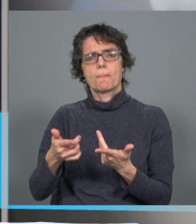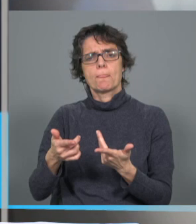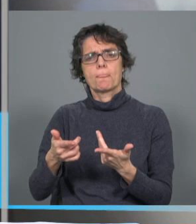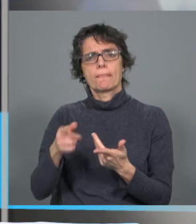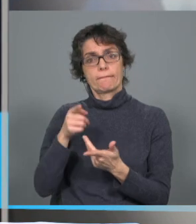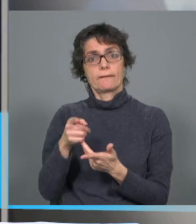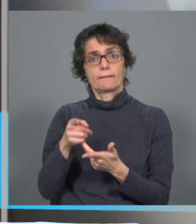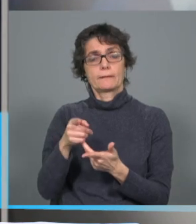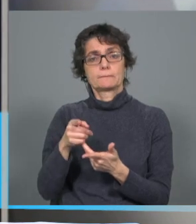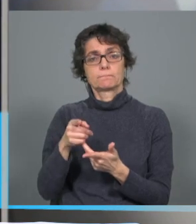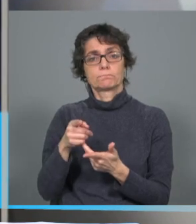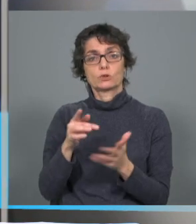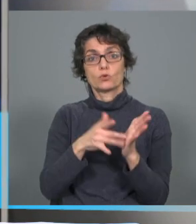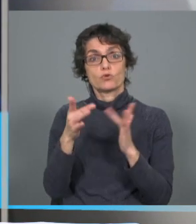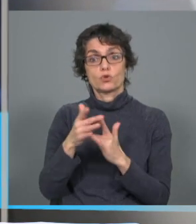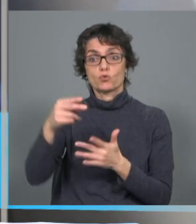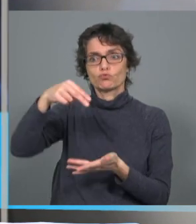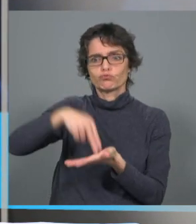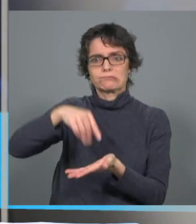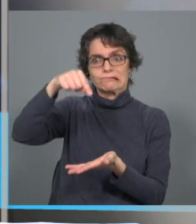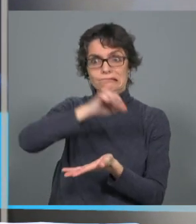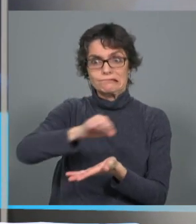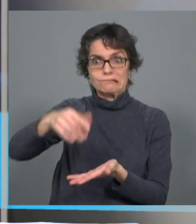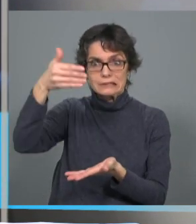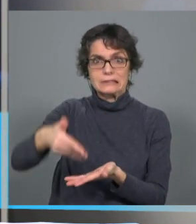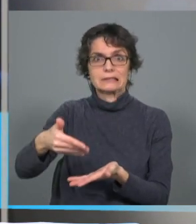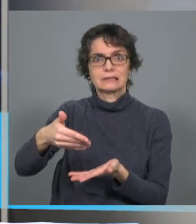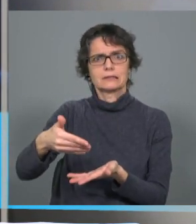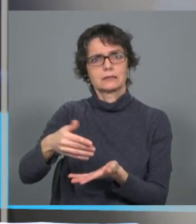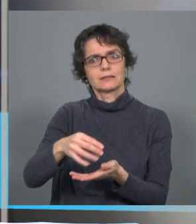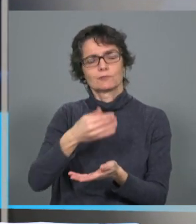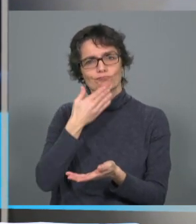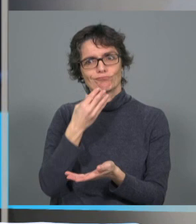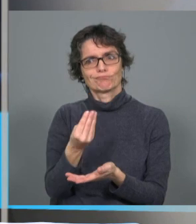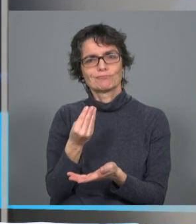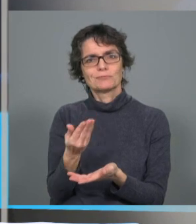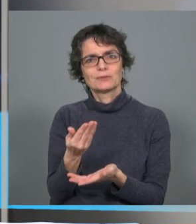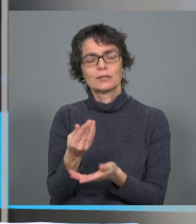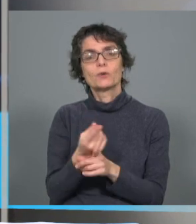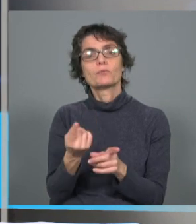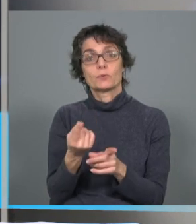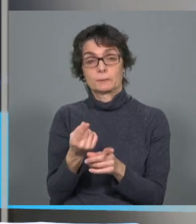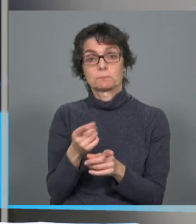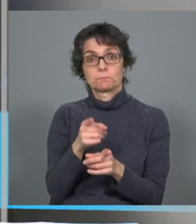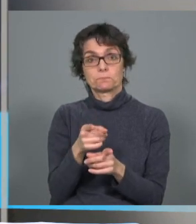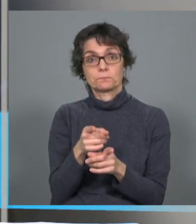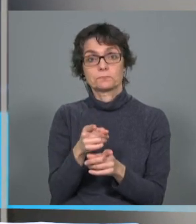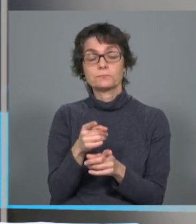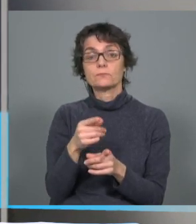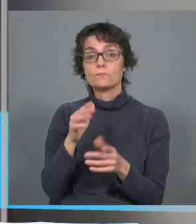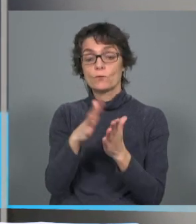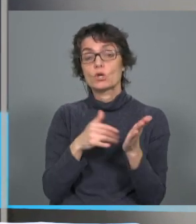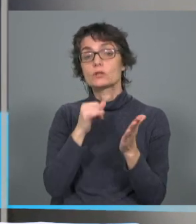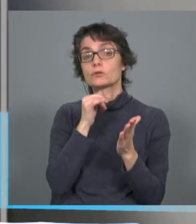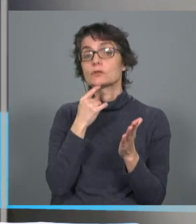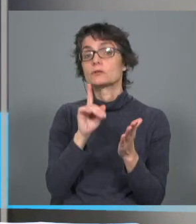colocado aqui é uma maravilha. Há logo várias coisas importantes. Quando o texto diz aproximava-se a Páscoa dos